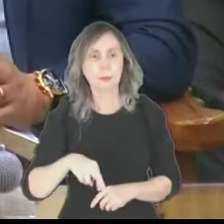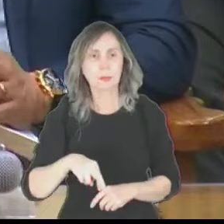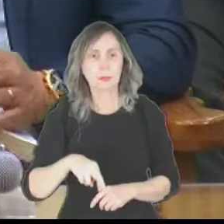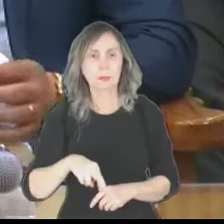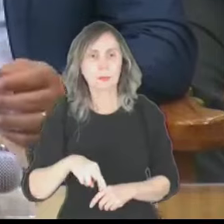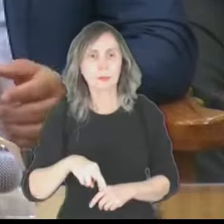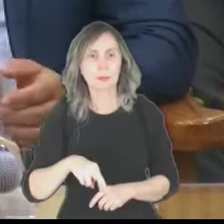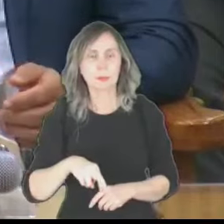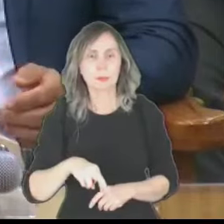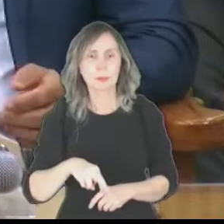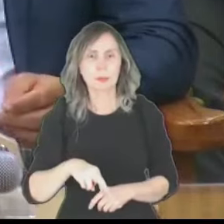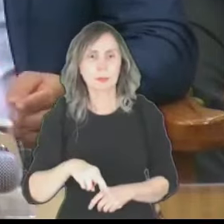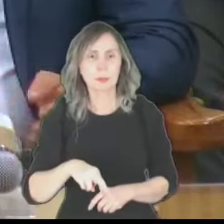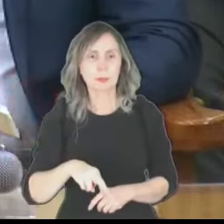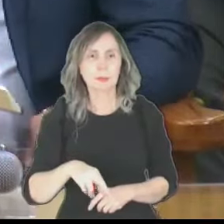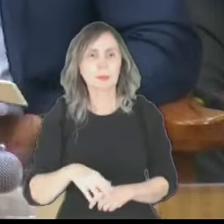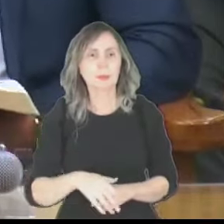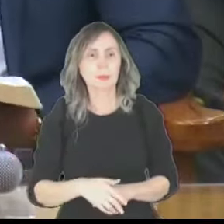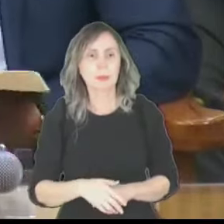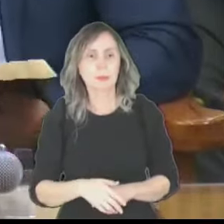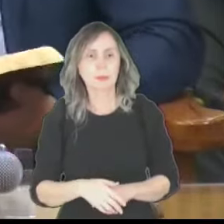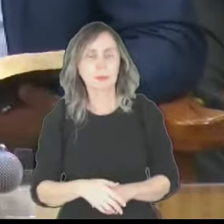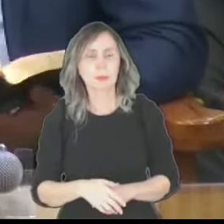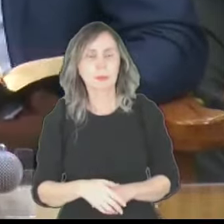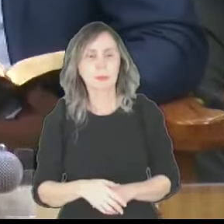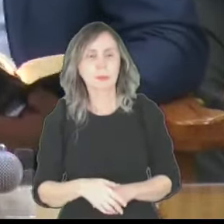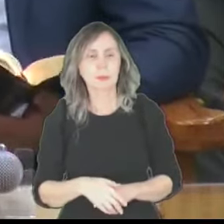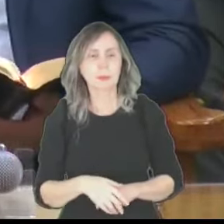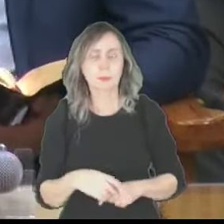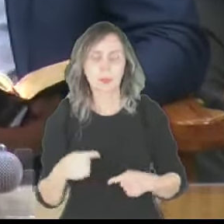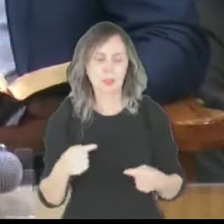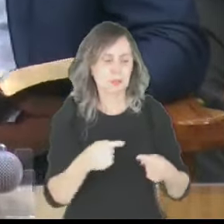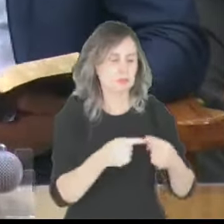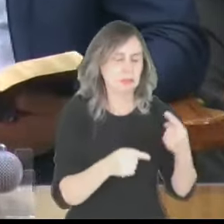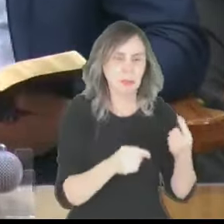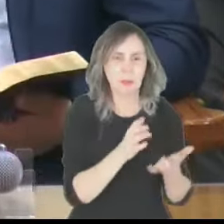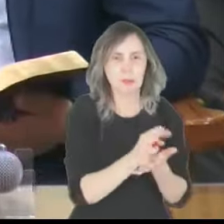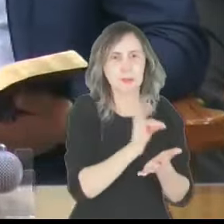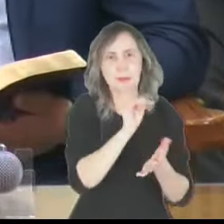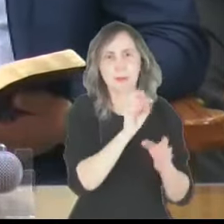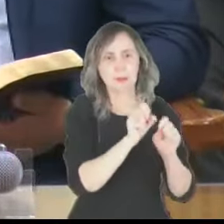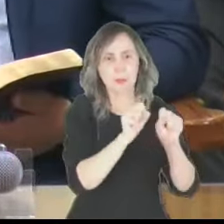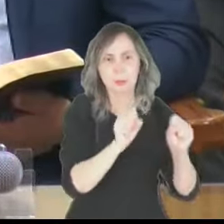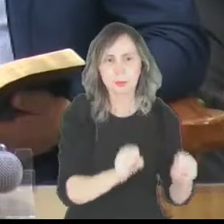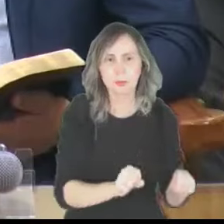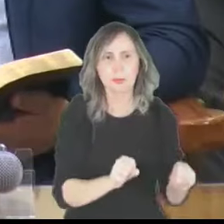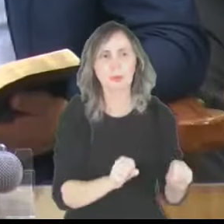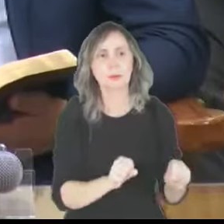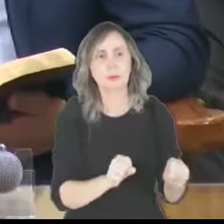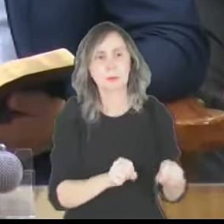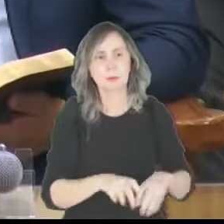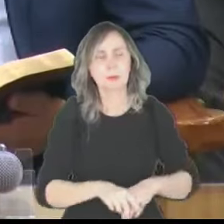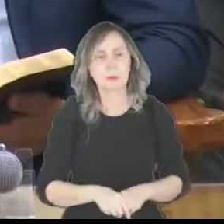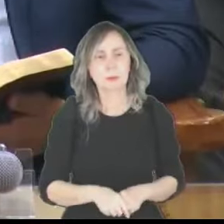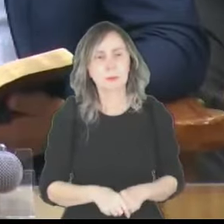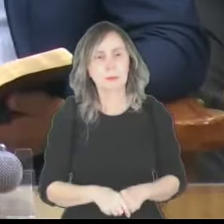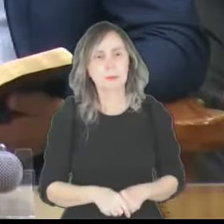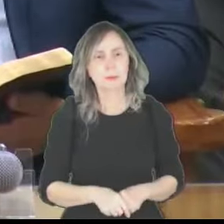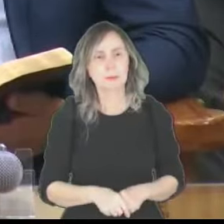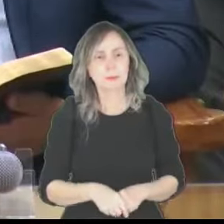você entender teologia bíblica, teologia sistemática, hermenêutica, língua grega do novo testamento,